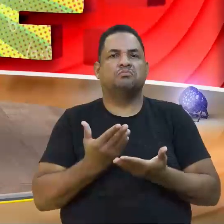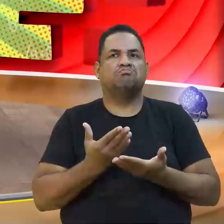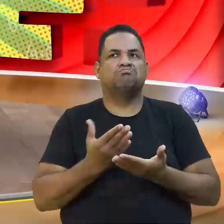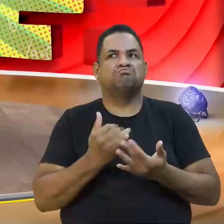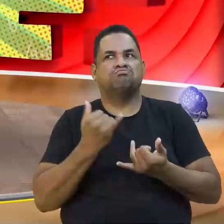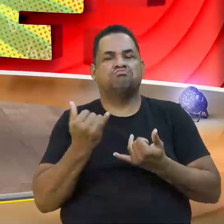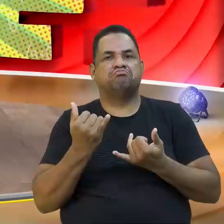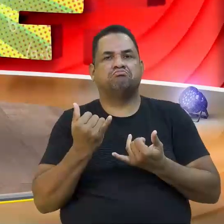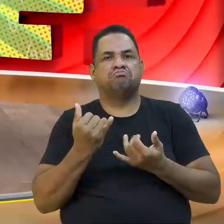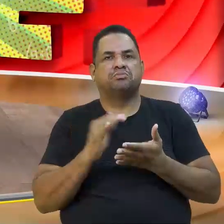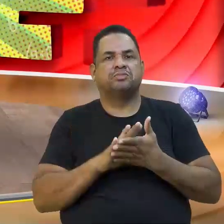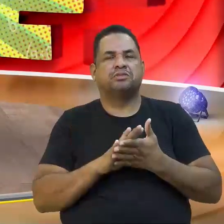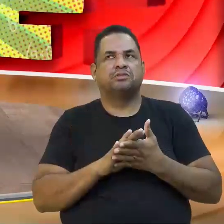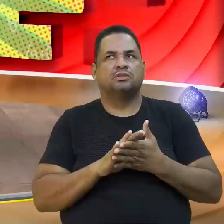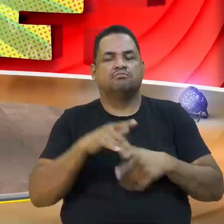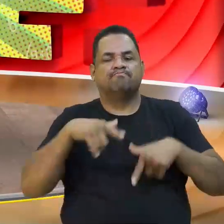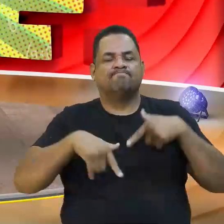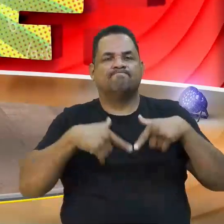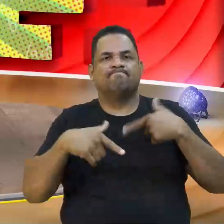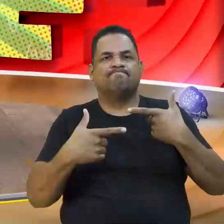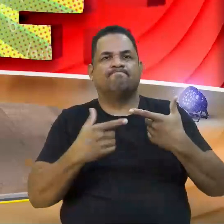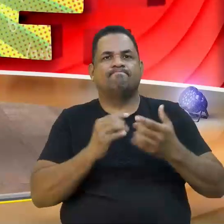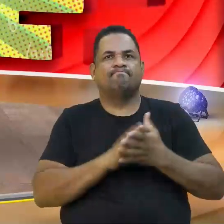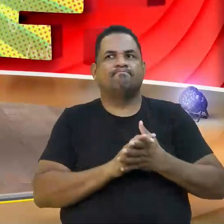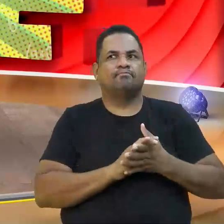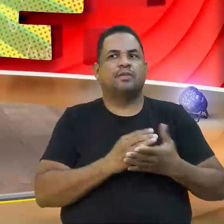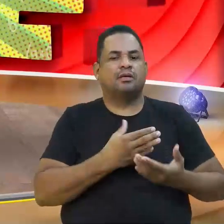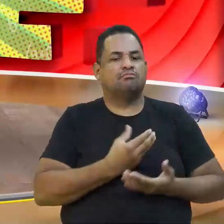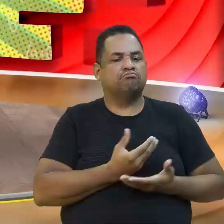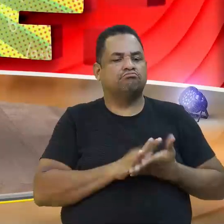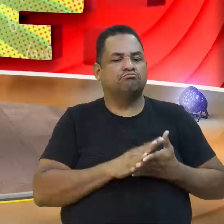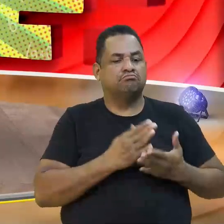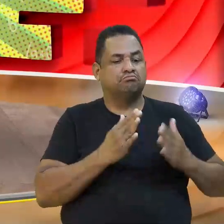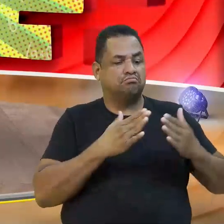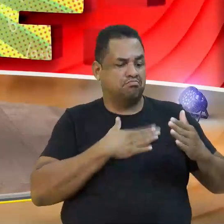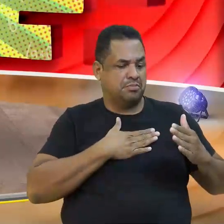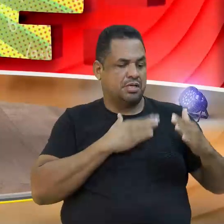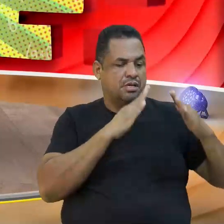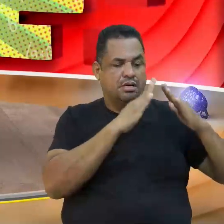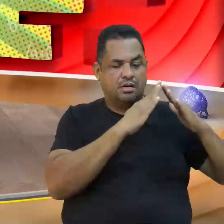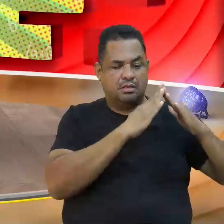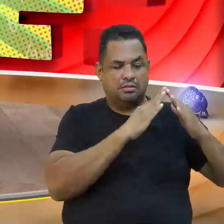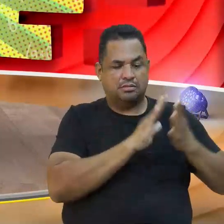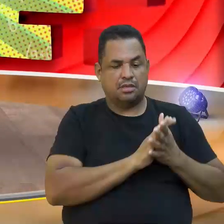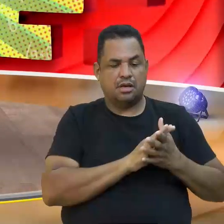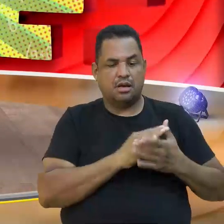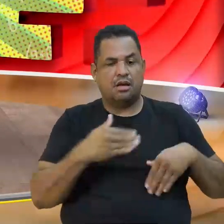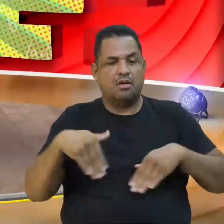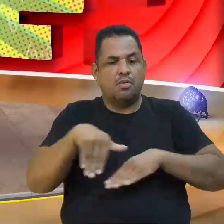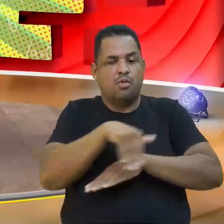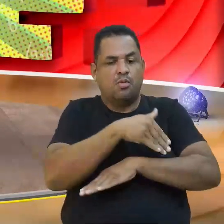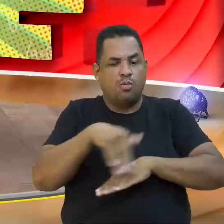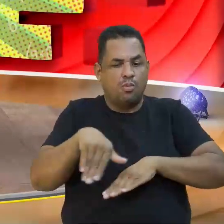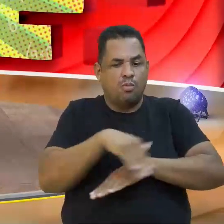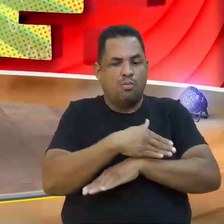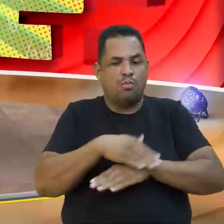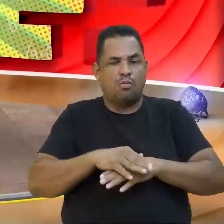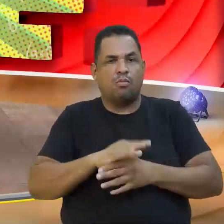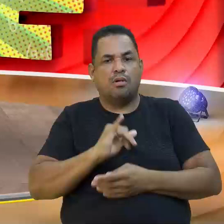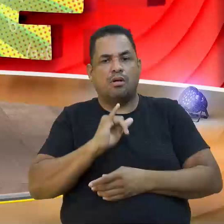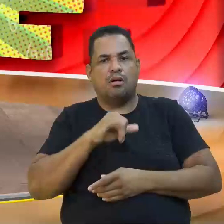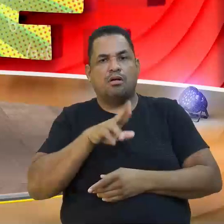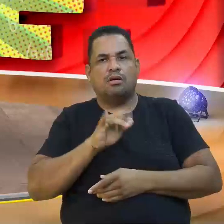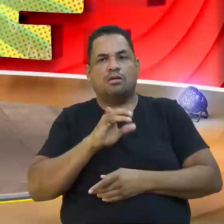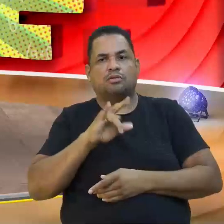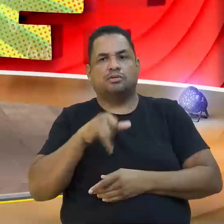trabalha aí, por exemplo, eu moro na Avenida Rio de Janeiro, só isso de informação é suficiente? Não. Avenida Rio de Janeiro? Não, né?